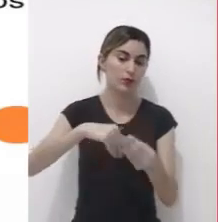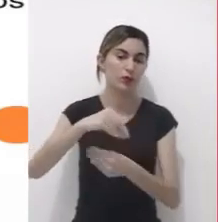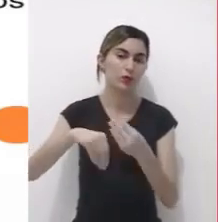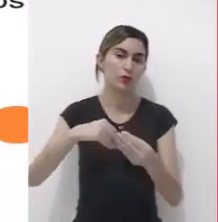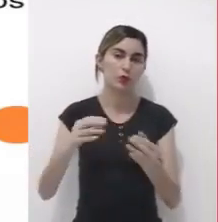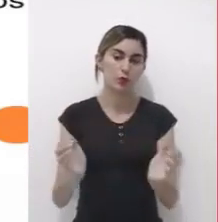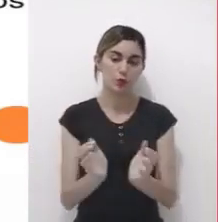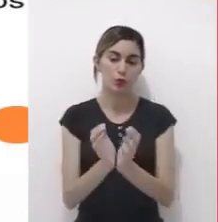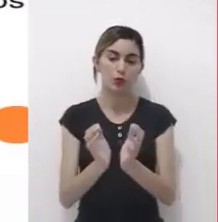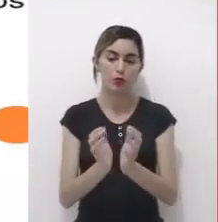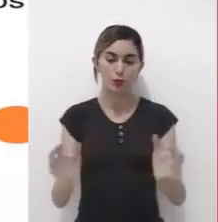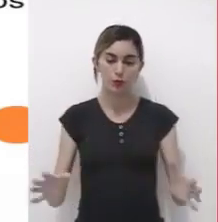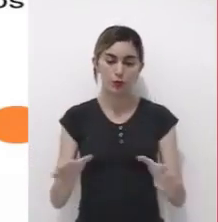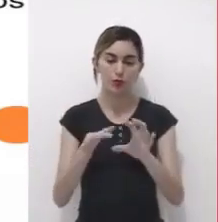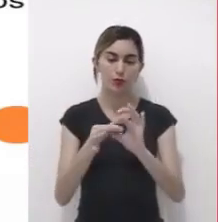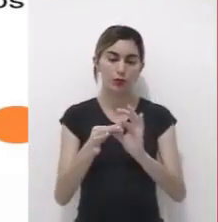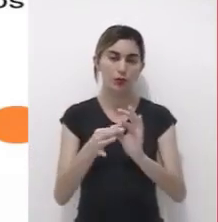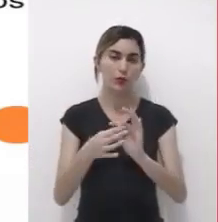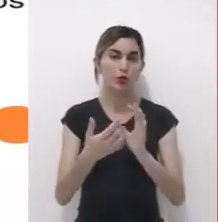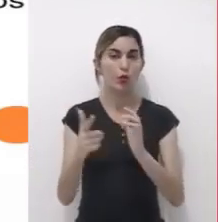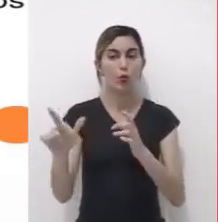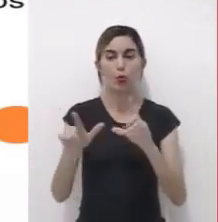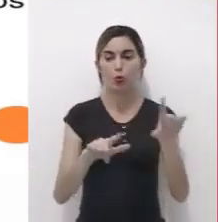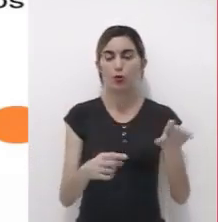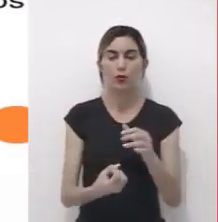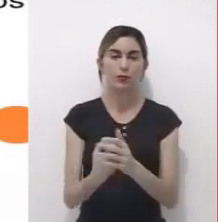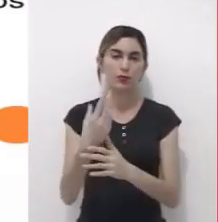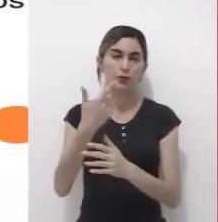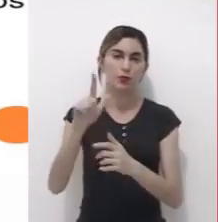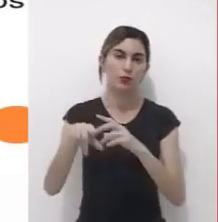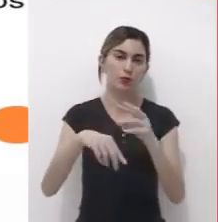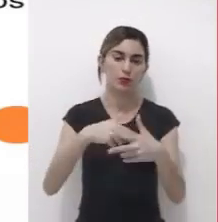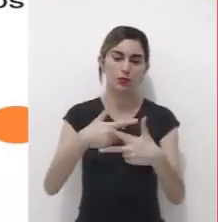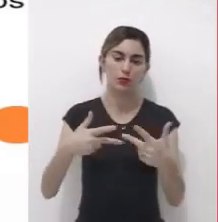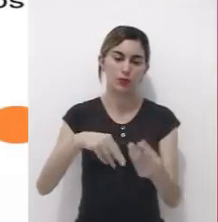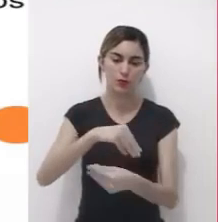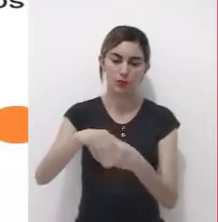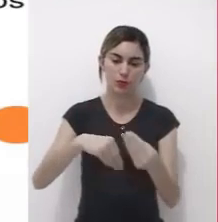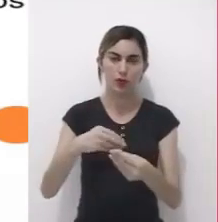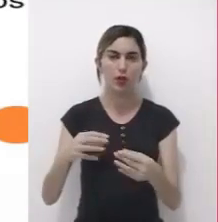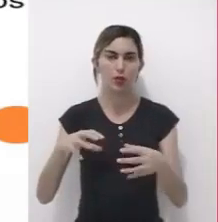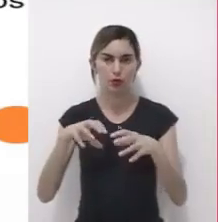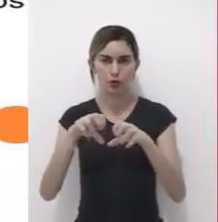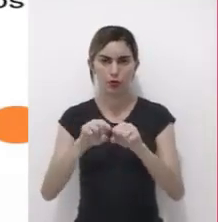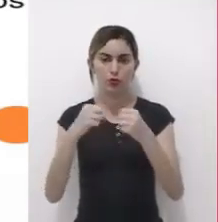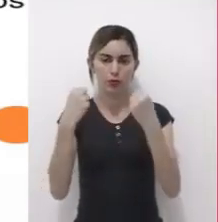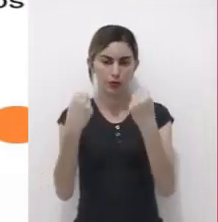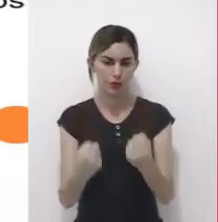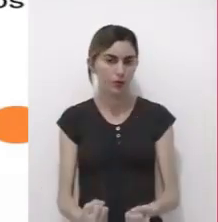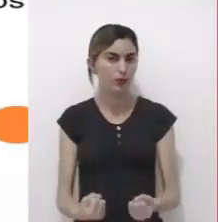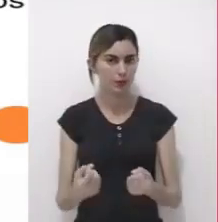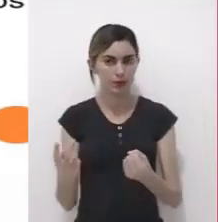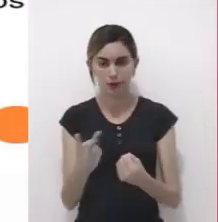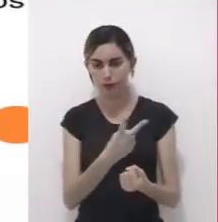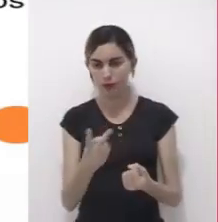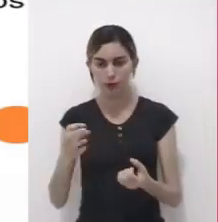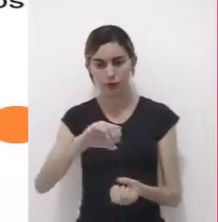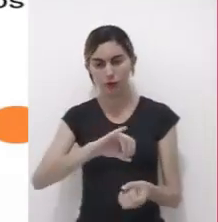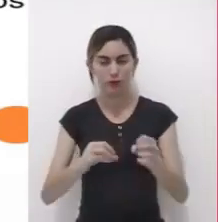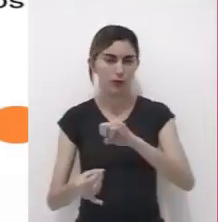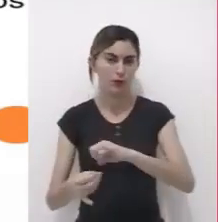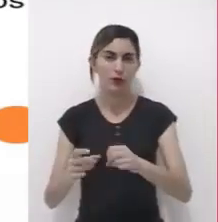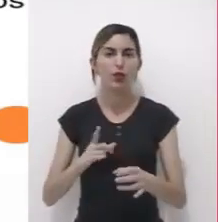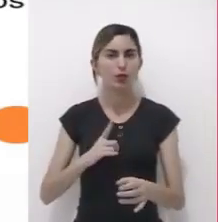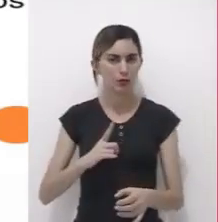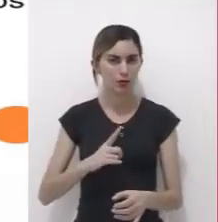eles vão se reagrupar, formando aí outras substâncias. A soma das massas dos elementos químicos